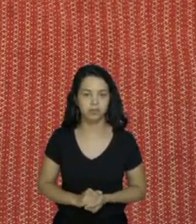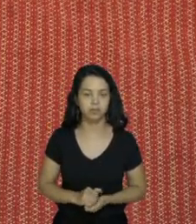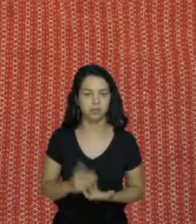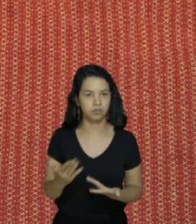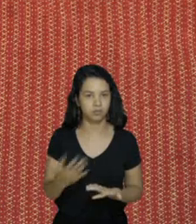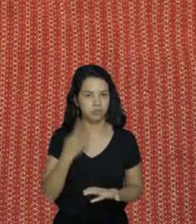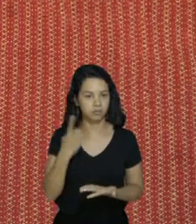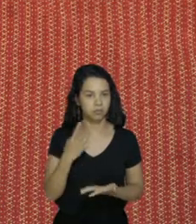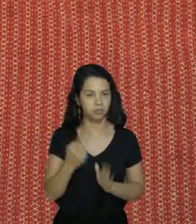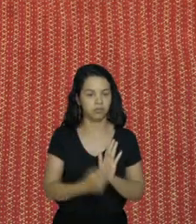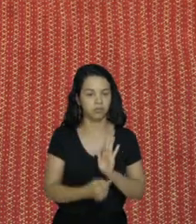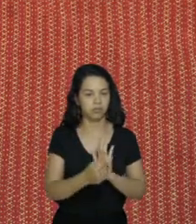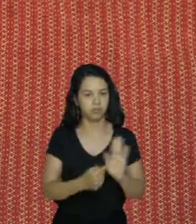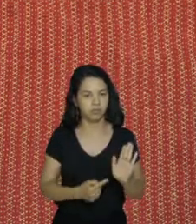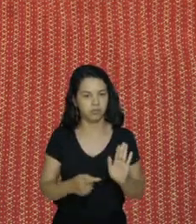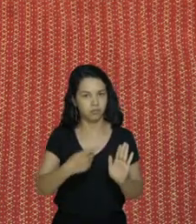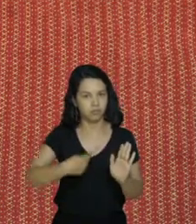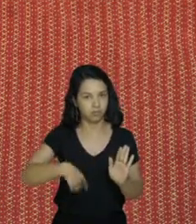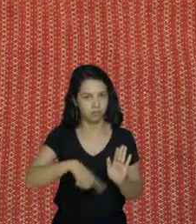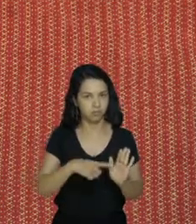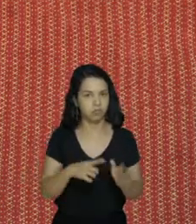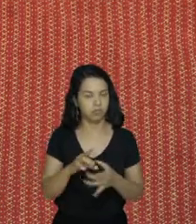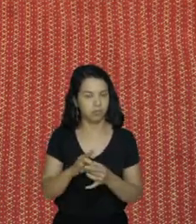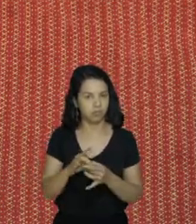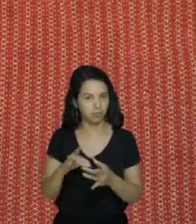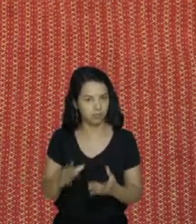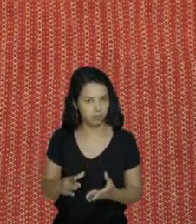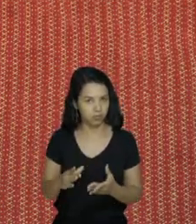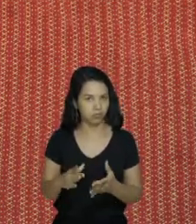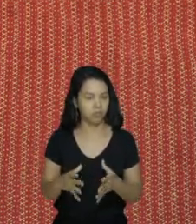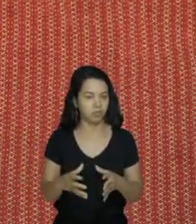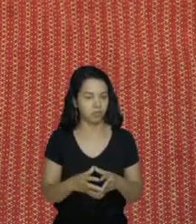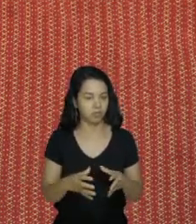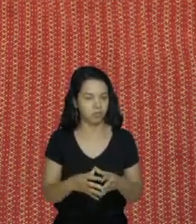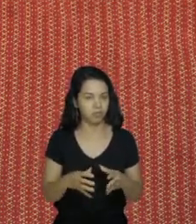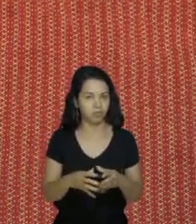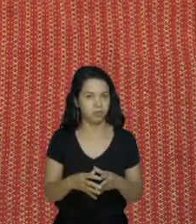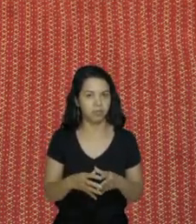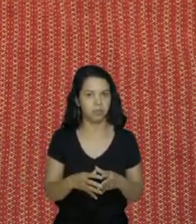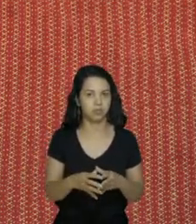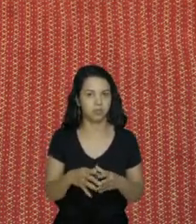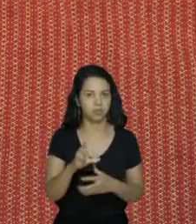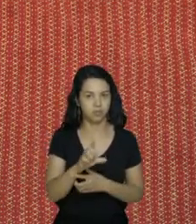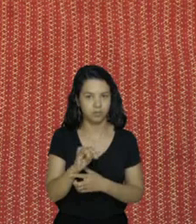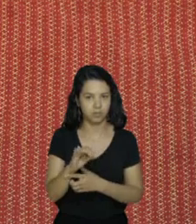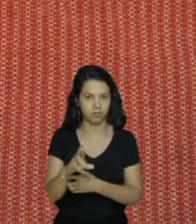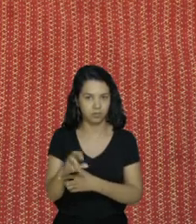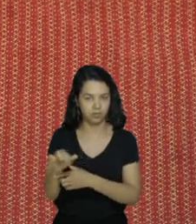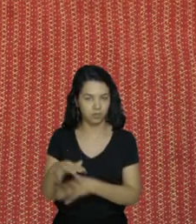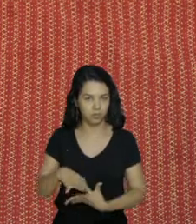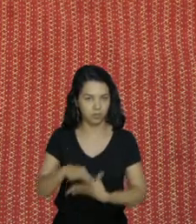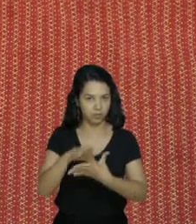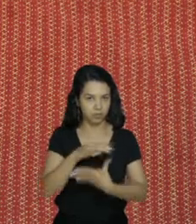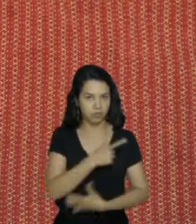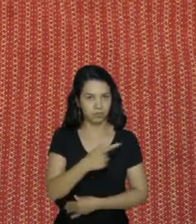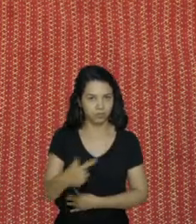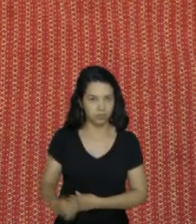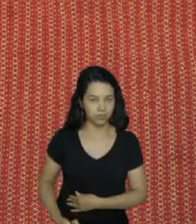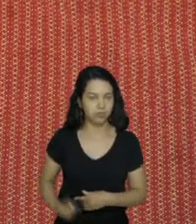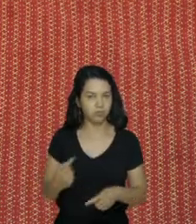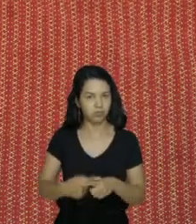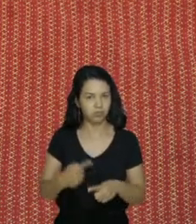veto, a gente vem aqui liberar a bancada do Partido Liberal, acompanhando o líder do governo, até porque a portaria do